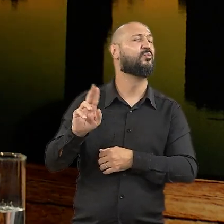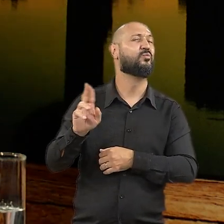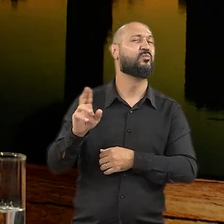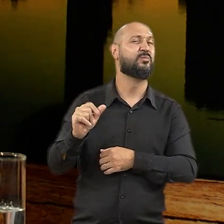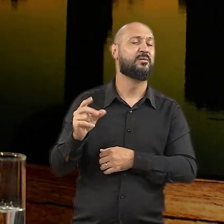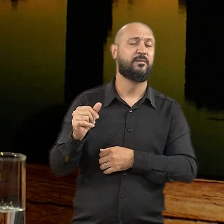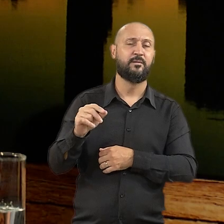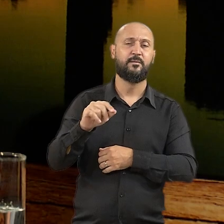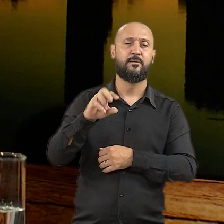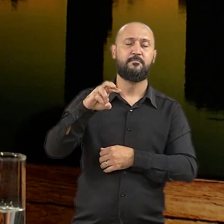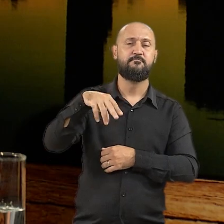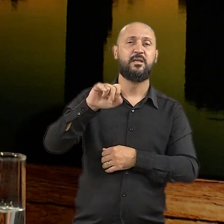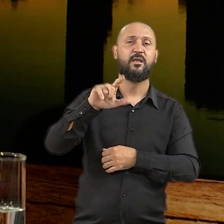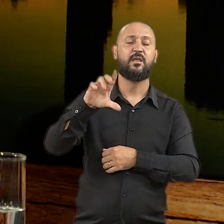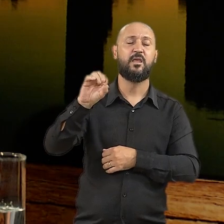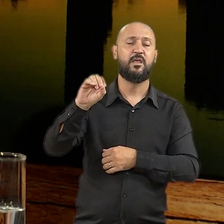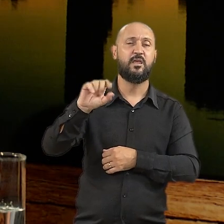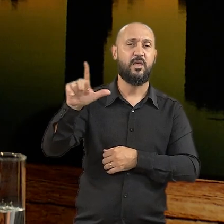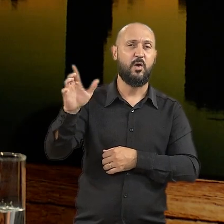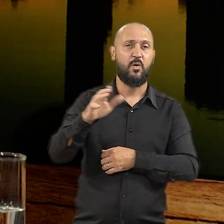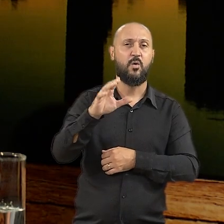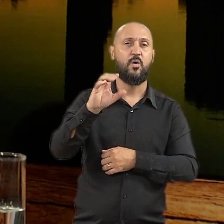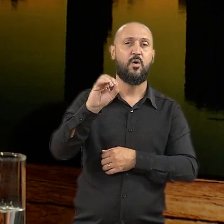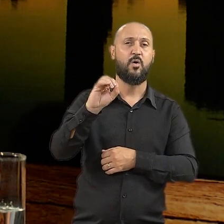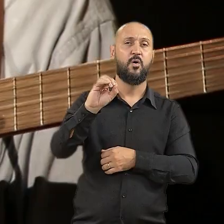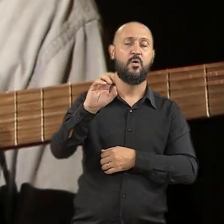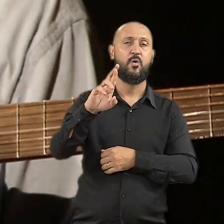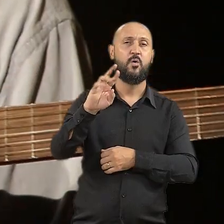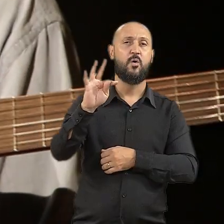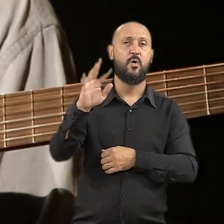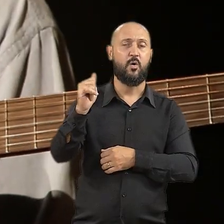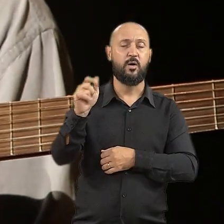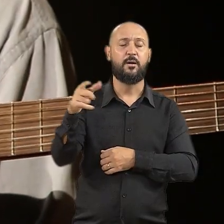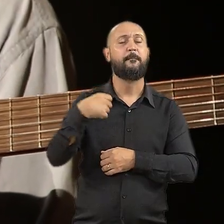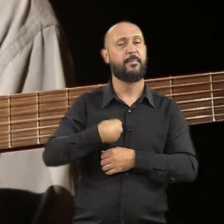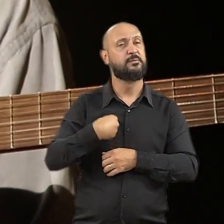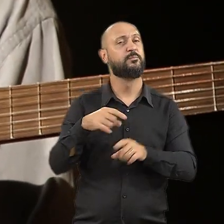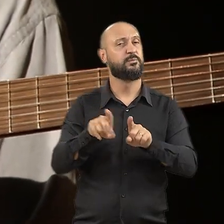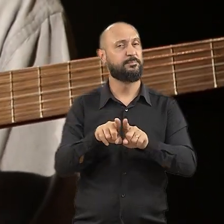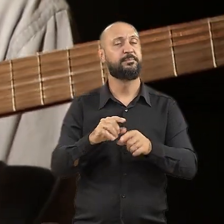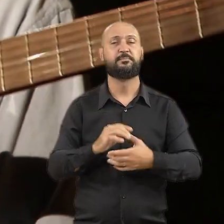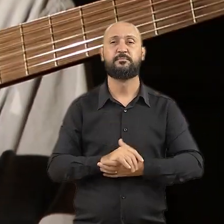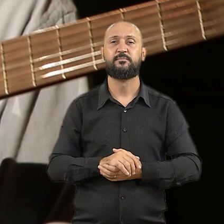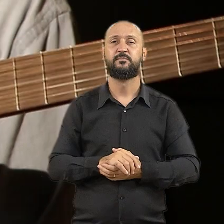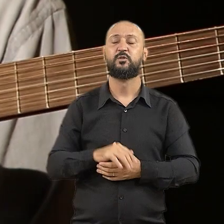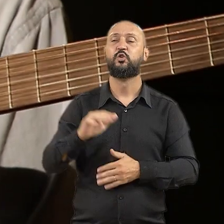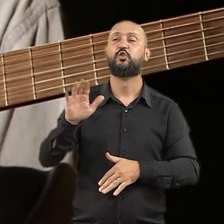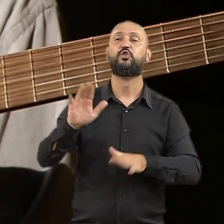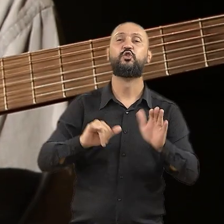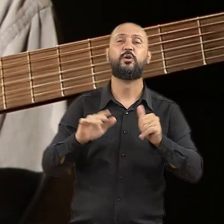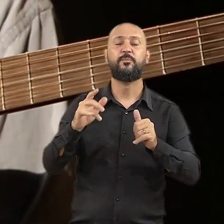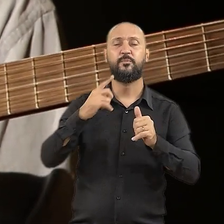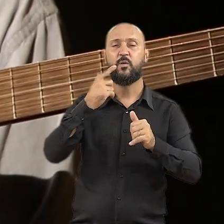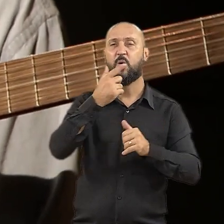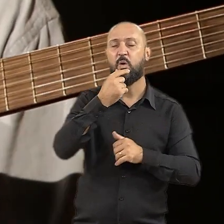chamava? Também o Miguel Horta também participou. O Miguel Horta, nesse começo, acho que participou também. Mas